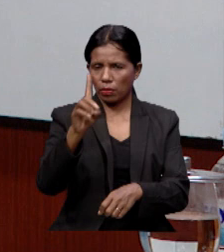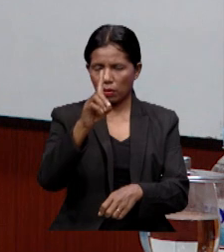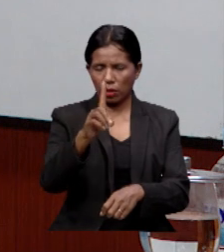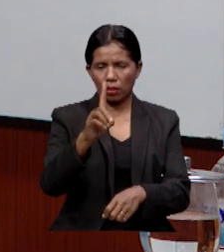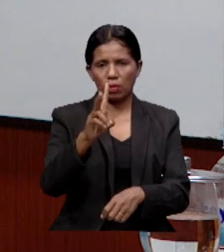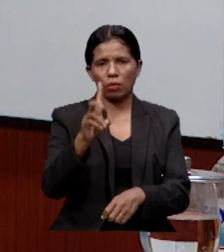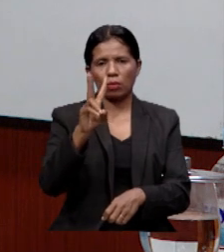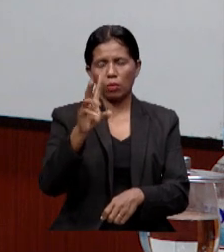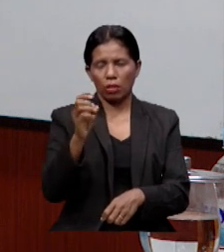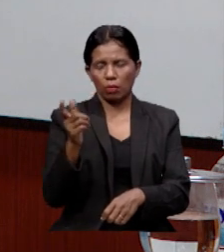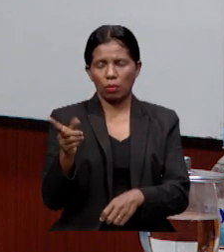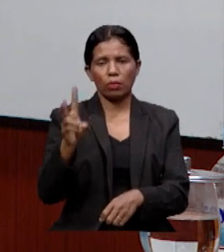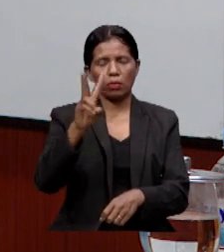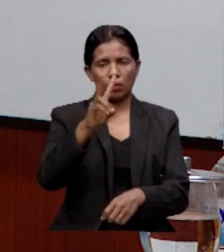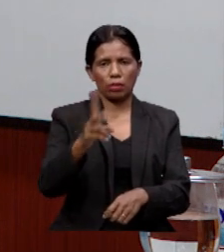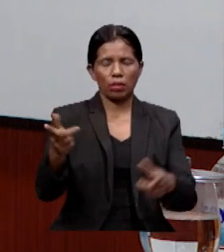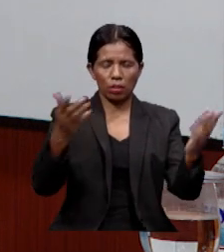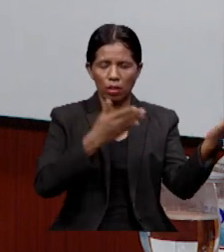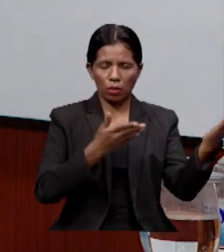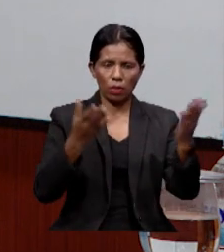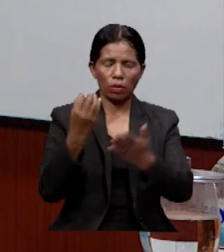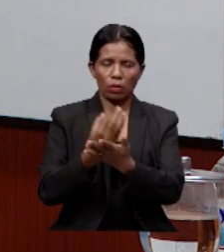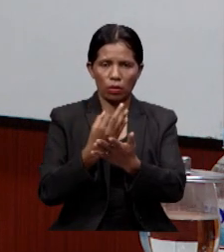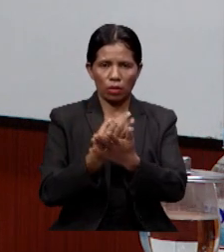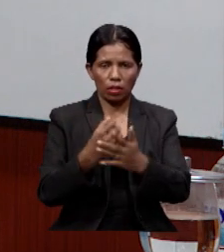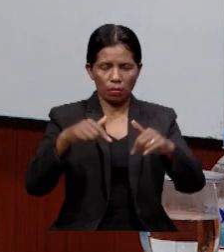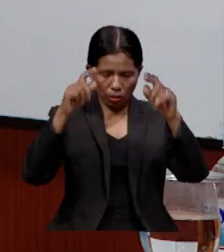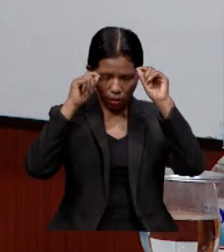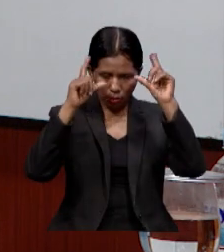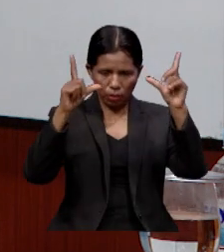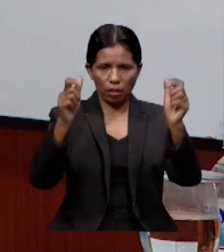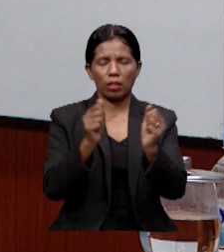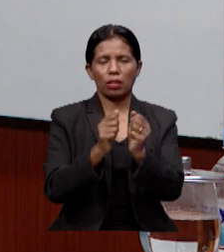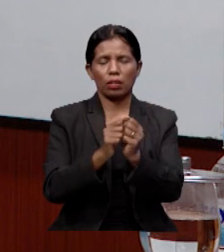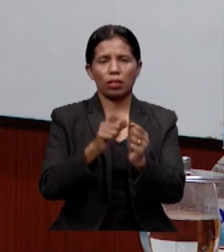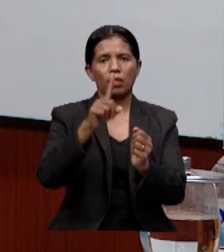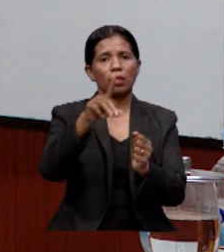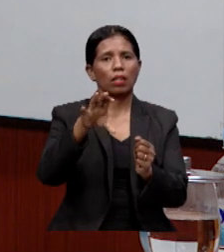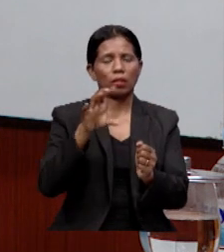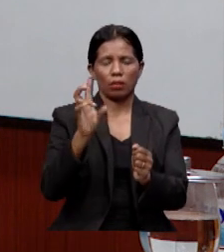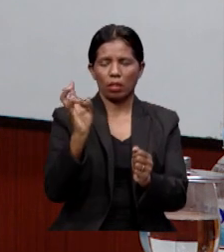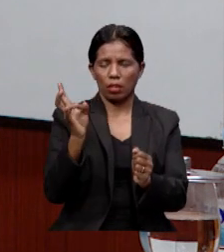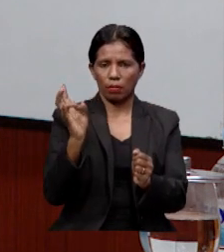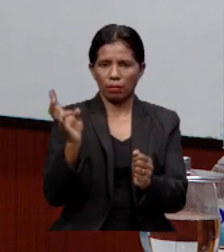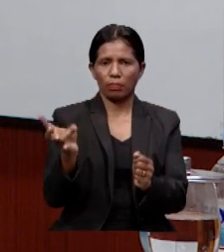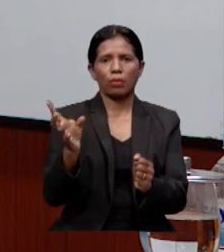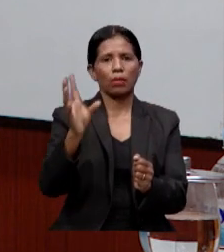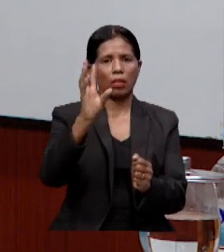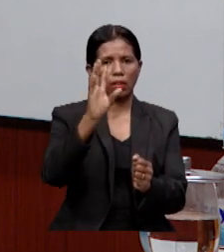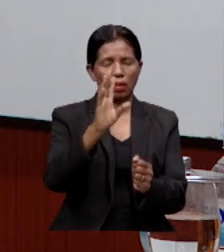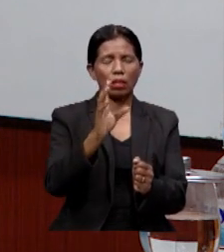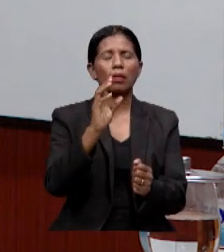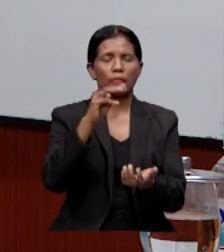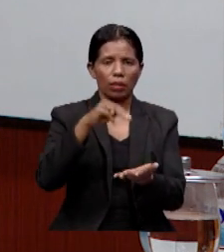2021-22, Sir Hatame e Timor-Leste, 160 e tal milhões de dólares.